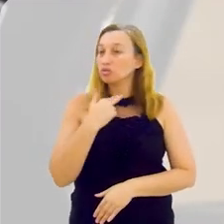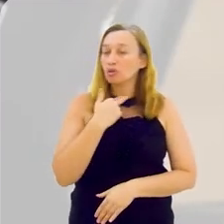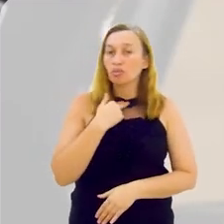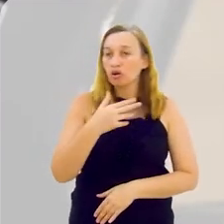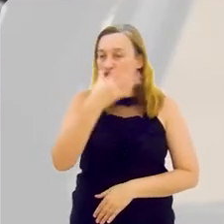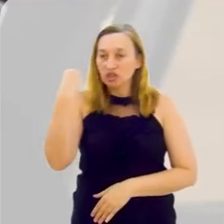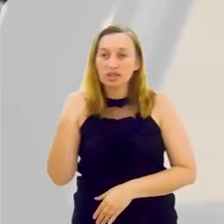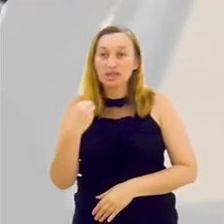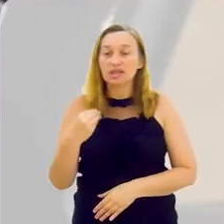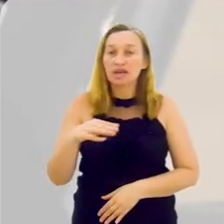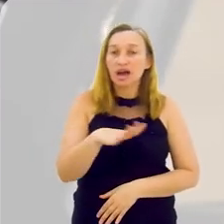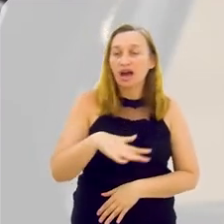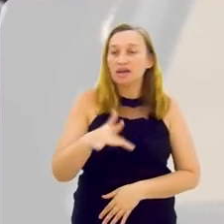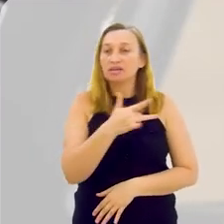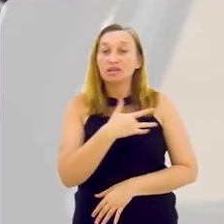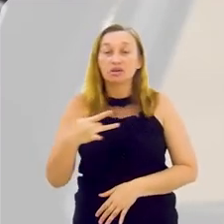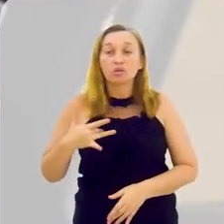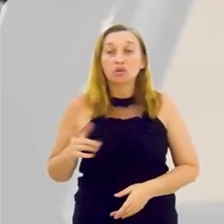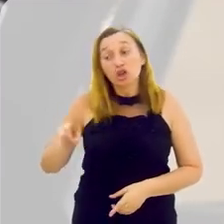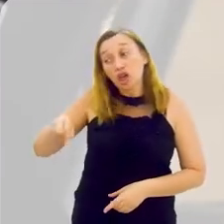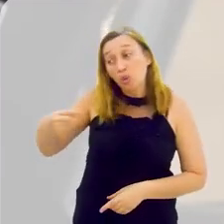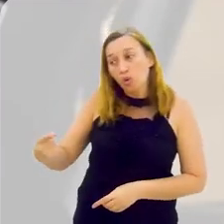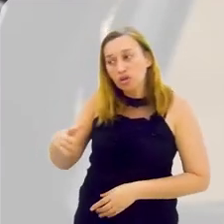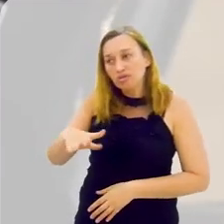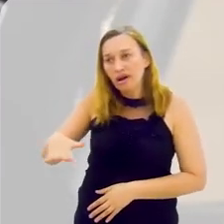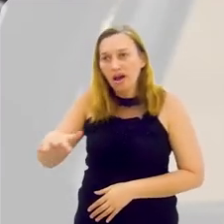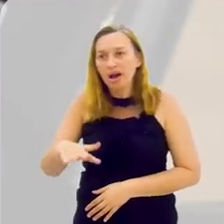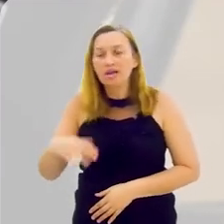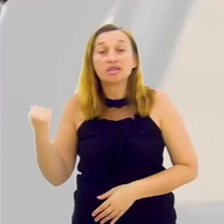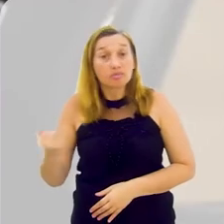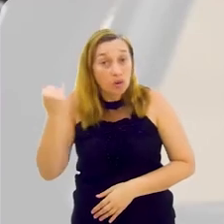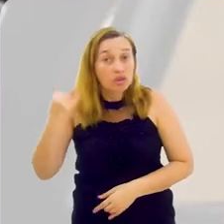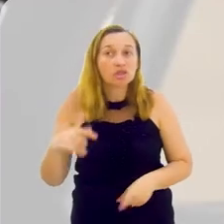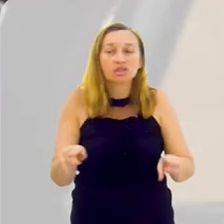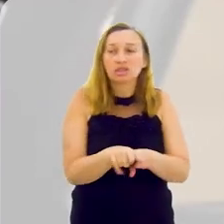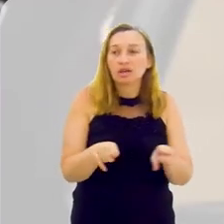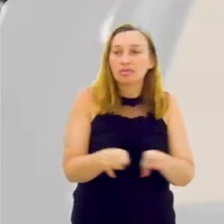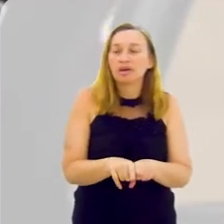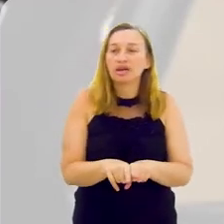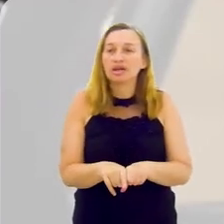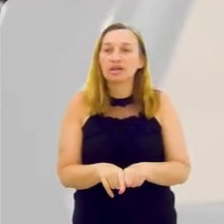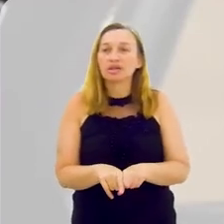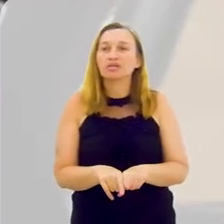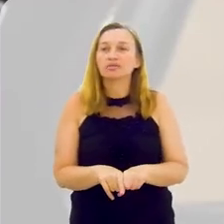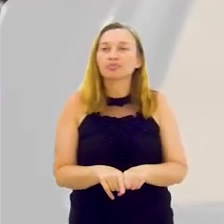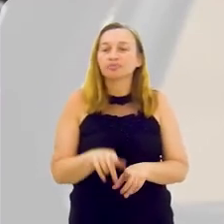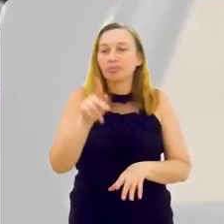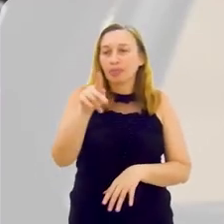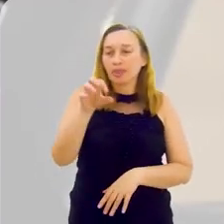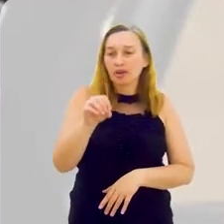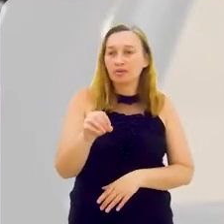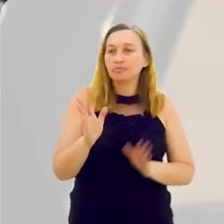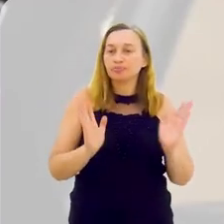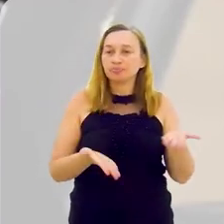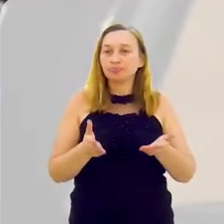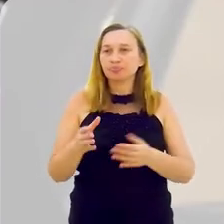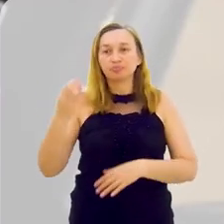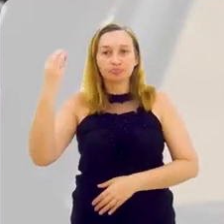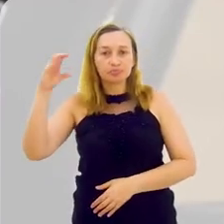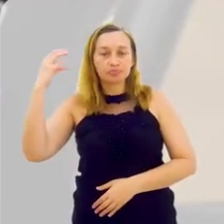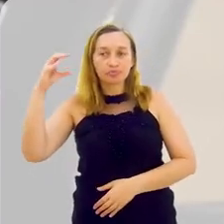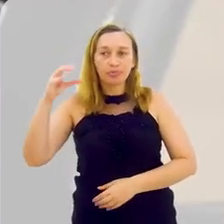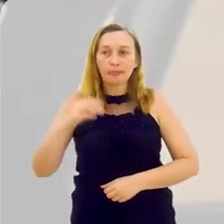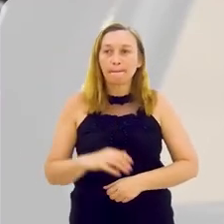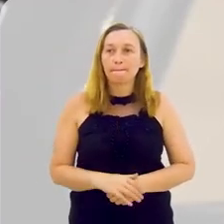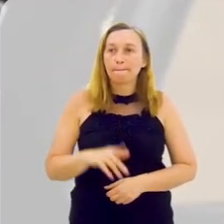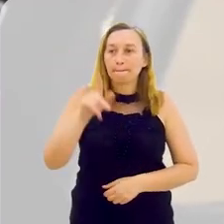também falo, Geisa, que a gente não pode esquecer, do complexo da saúde, que é outro setor extremamente importante para o sistema geral. Nós